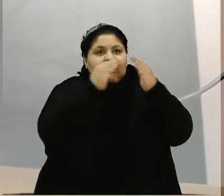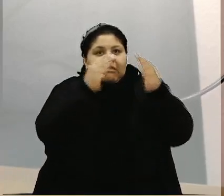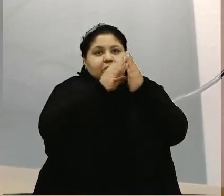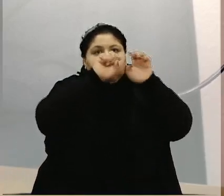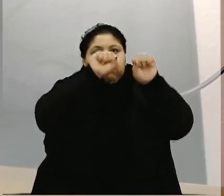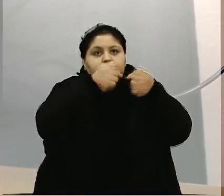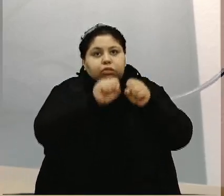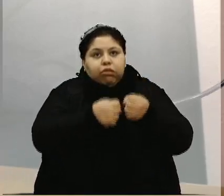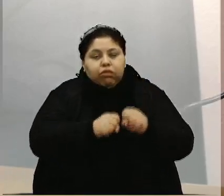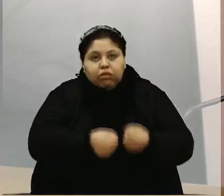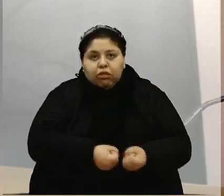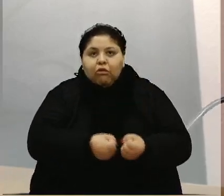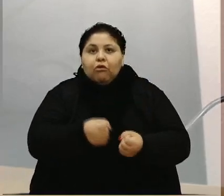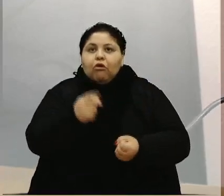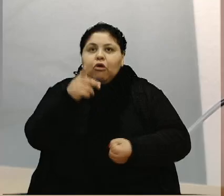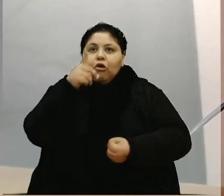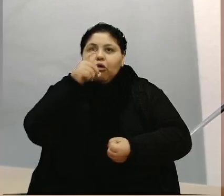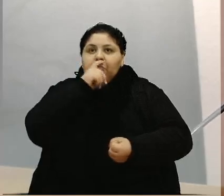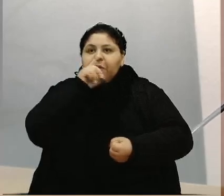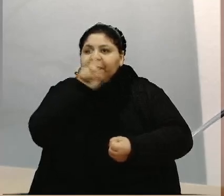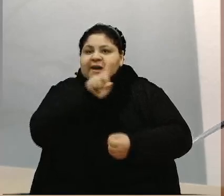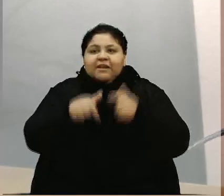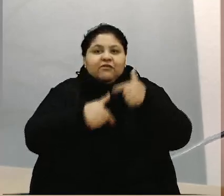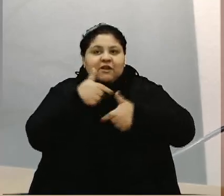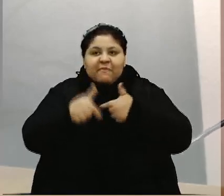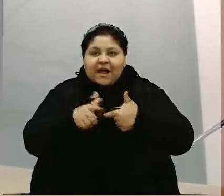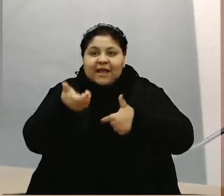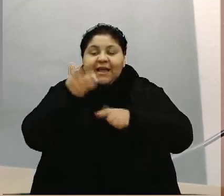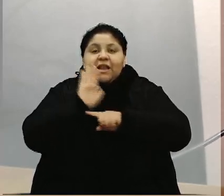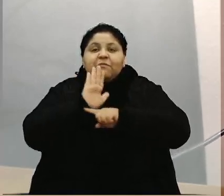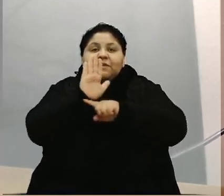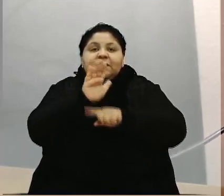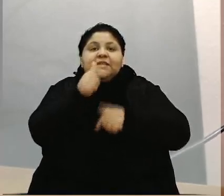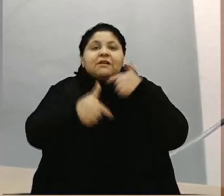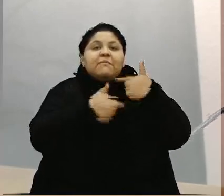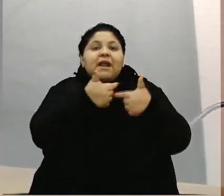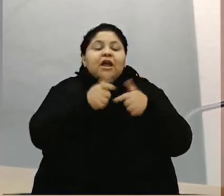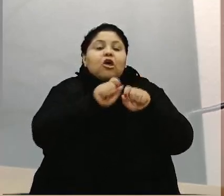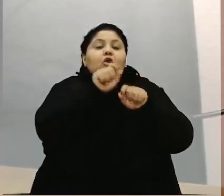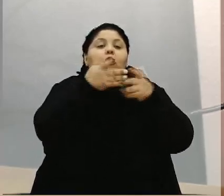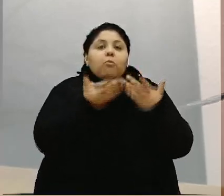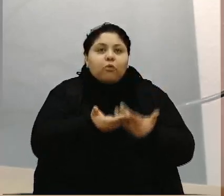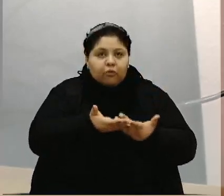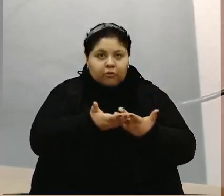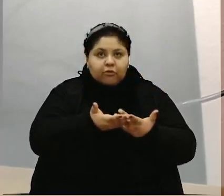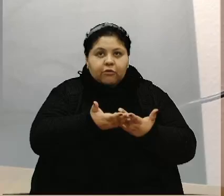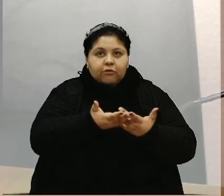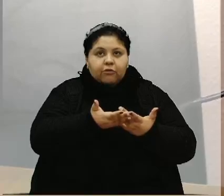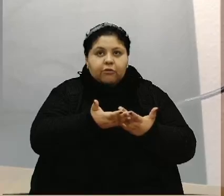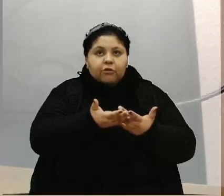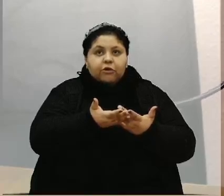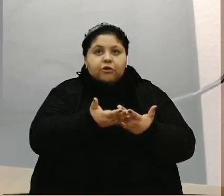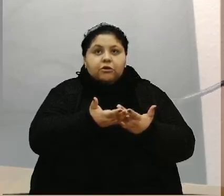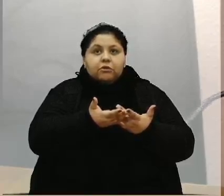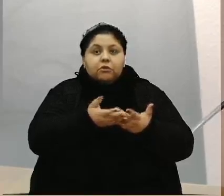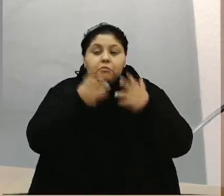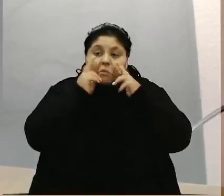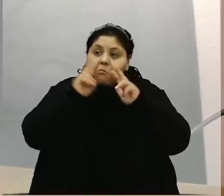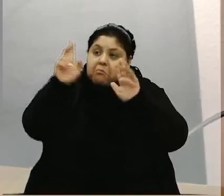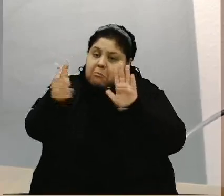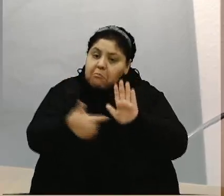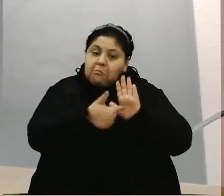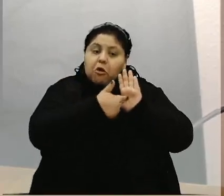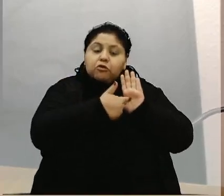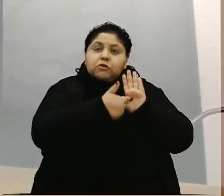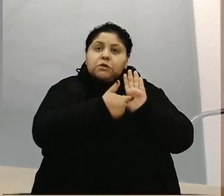pai está desempregado, e nós queremos auxiliar o quê? Você trabalha em quê? Né? Deixa eu ver seu currículo, vamos arrumar o teu currículo,